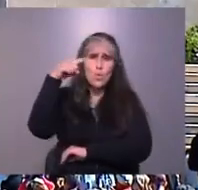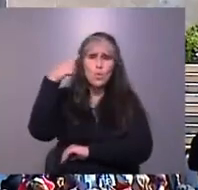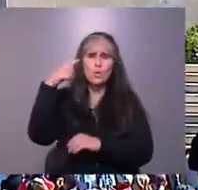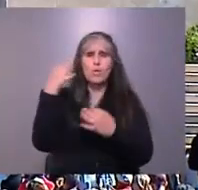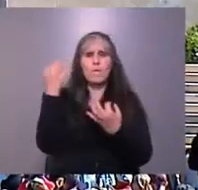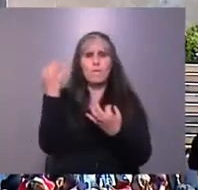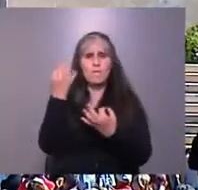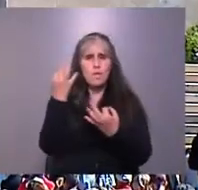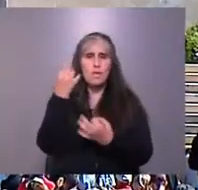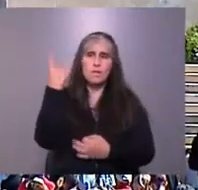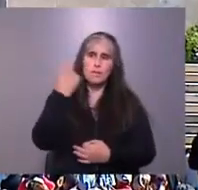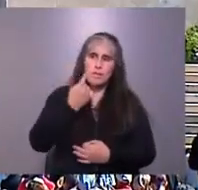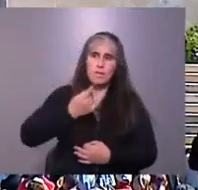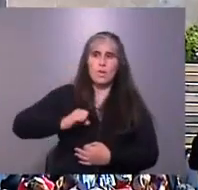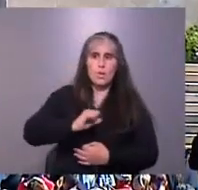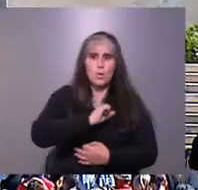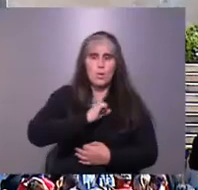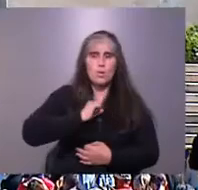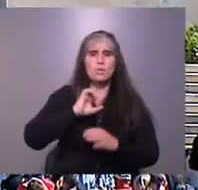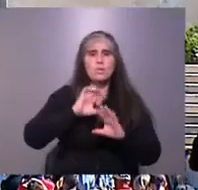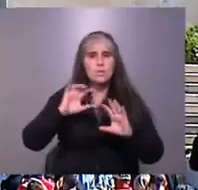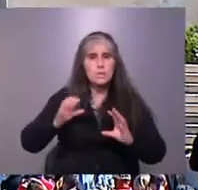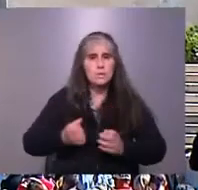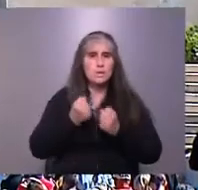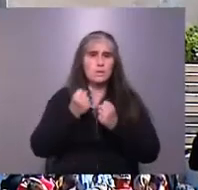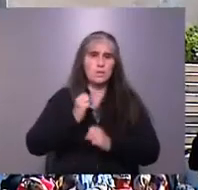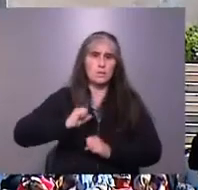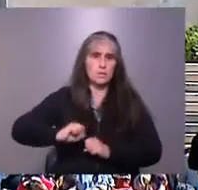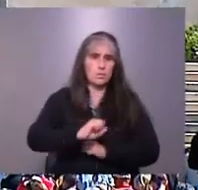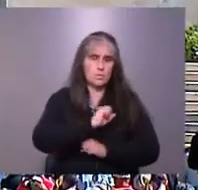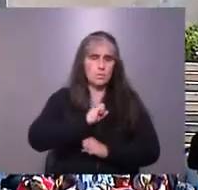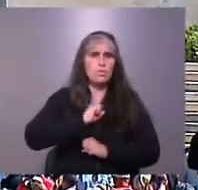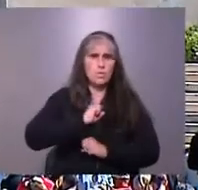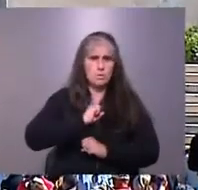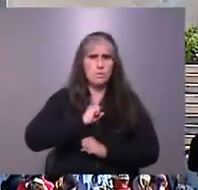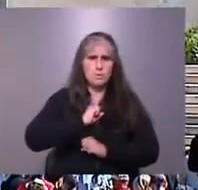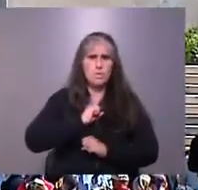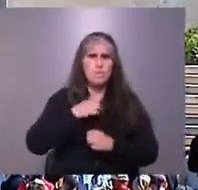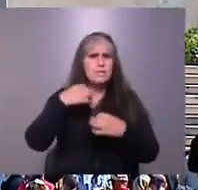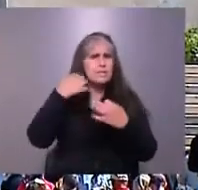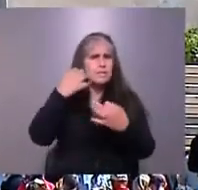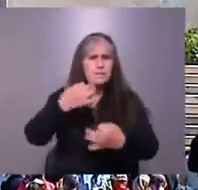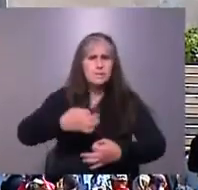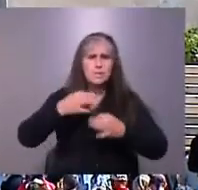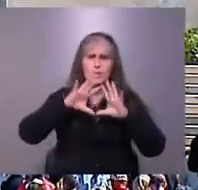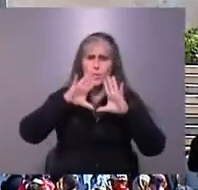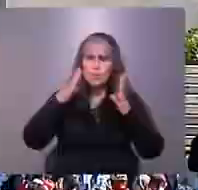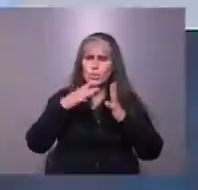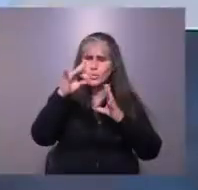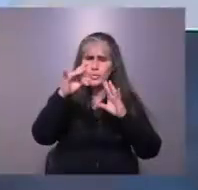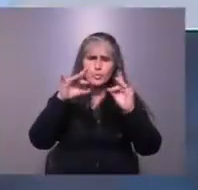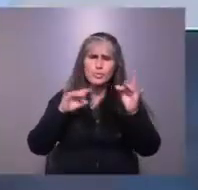nosso dever, é nossa salvação, dar-vos graças sempre e em toda a